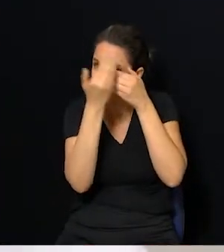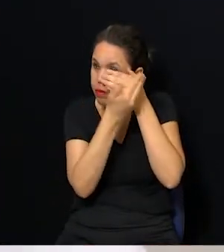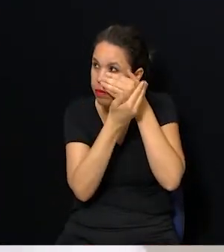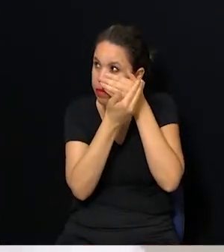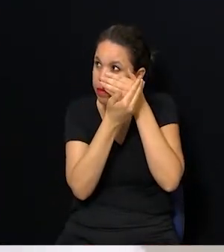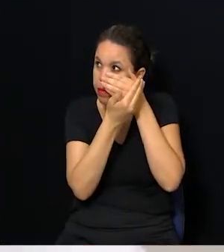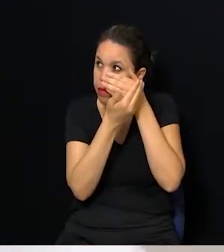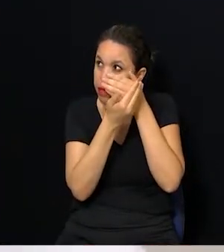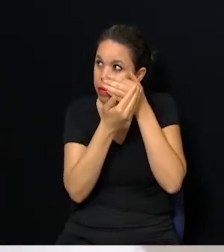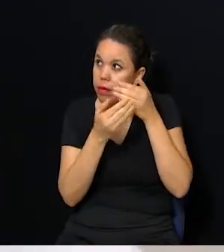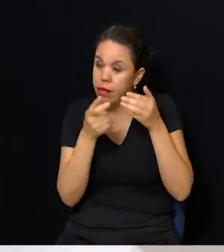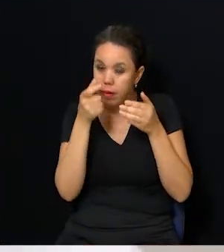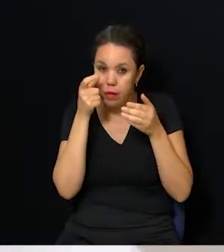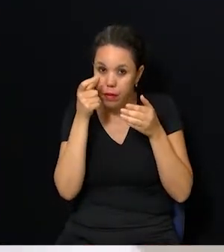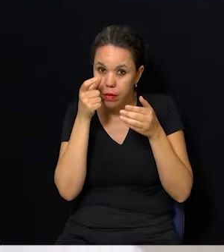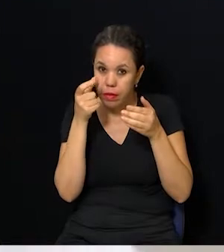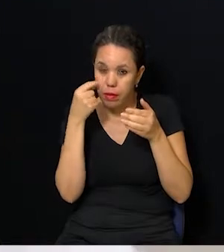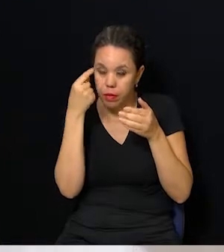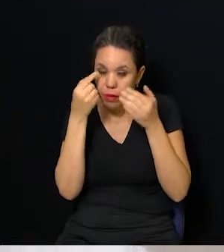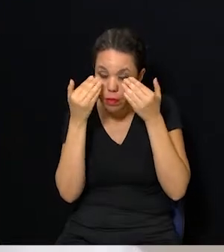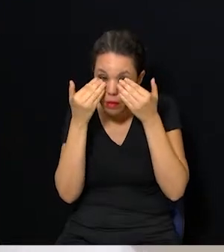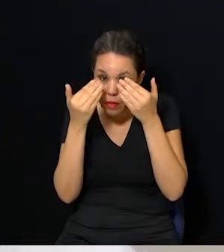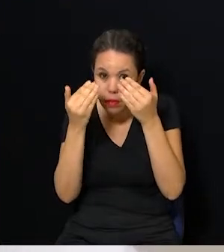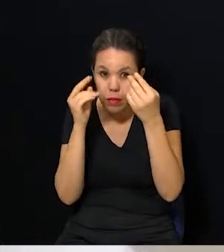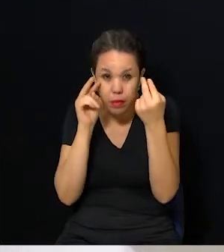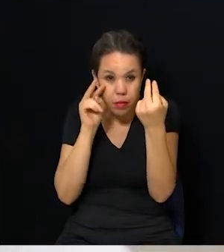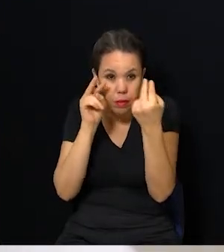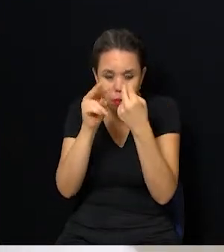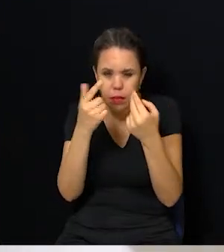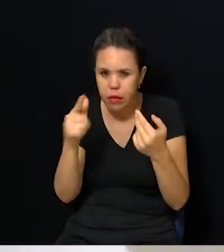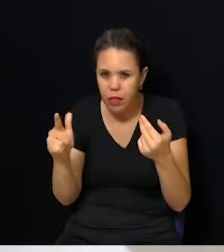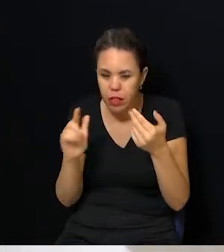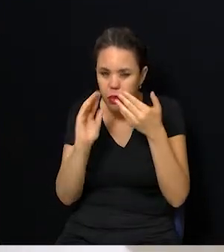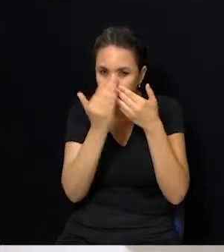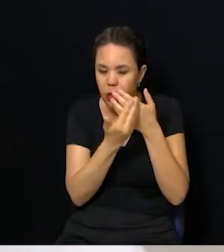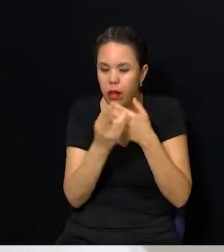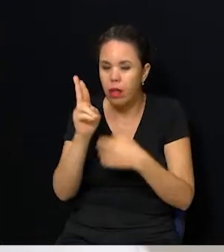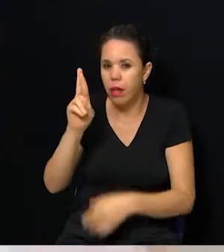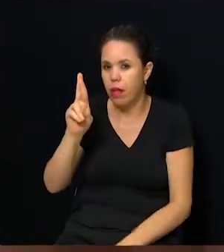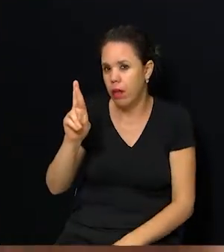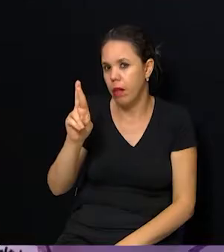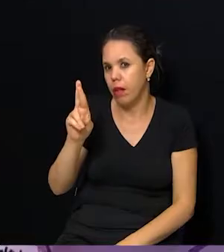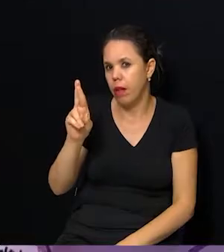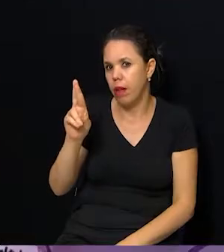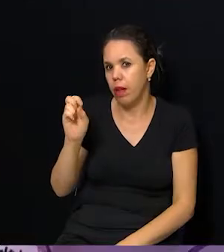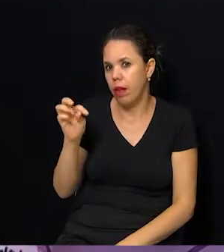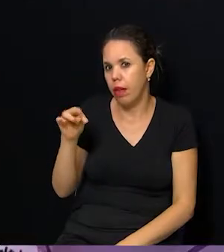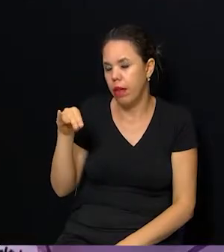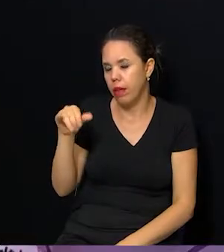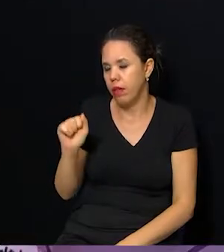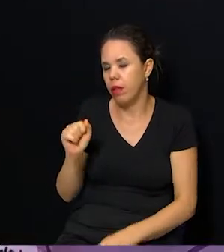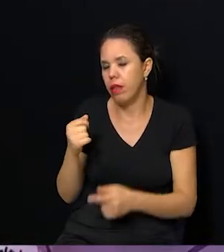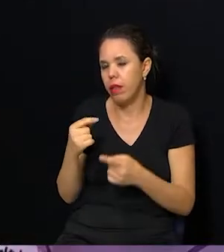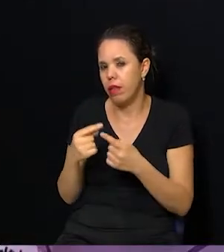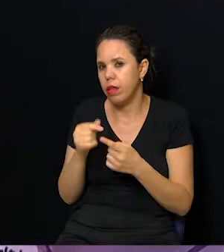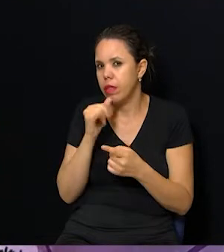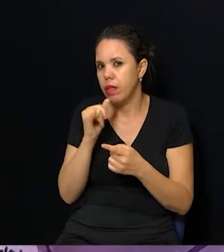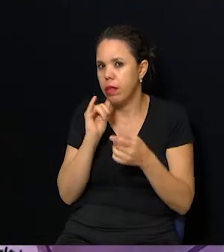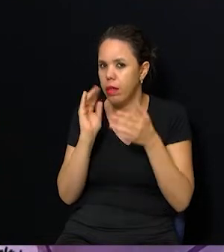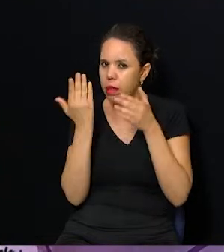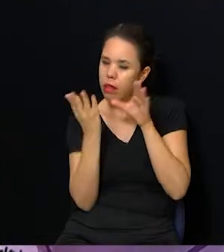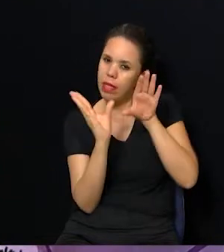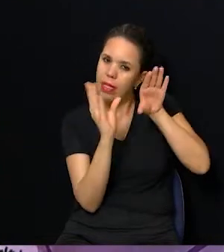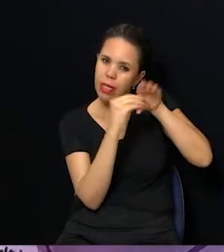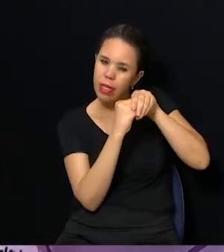Só essa parte do olho que a gente enxerga aqui para frente da íris é que não tem retina, tá? A retina é como se ela recobrisse